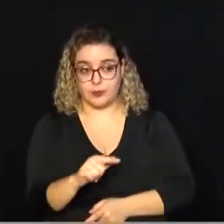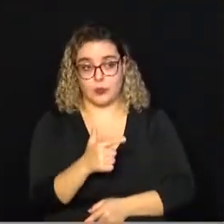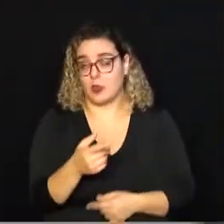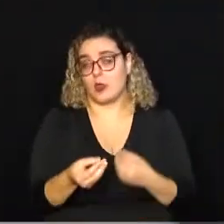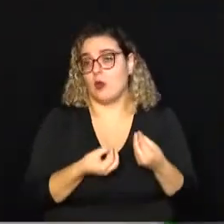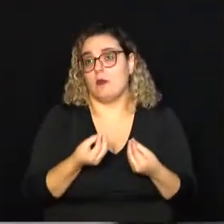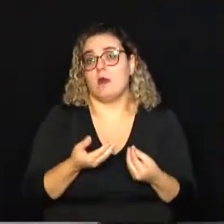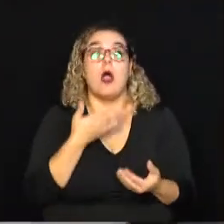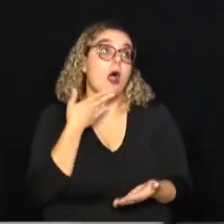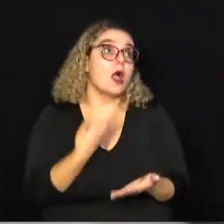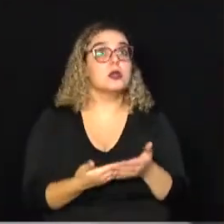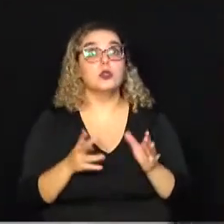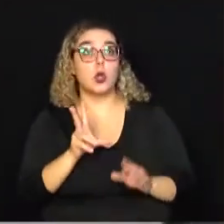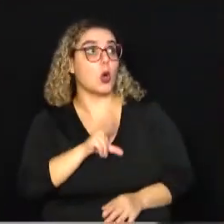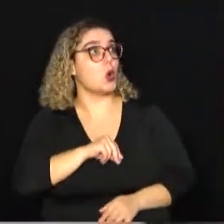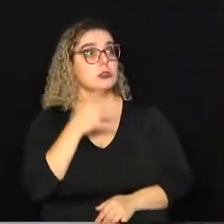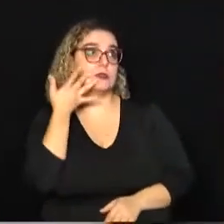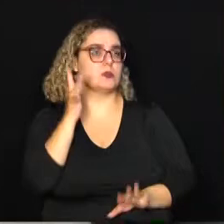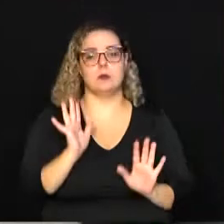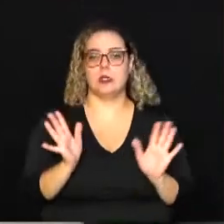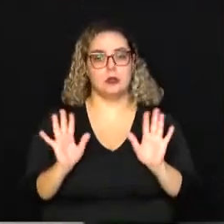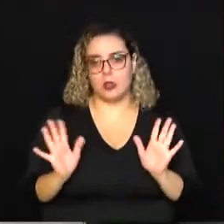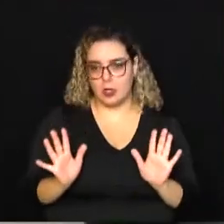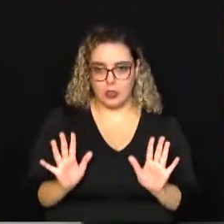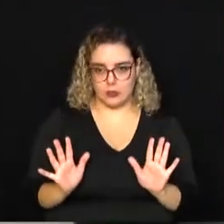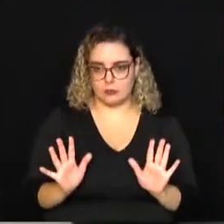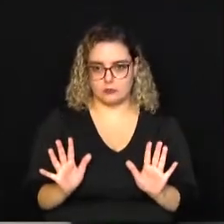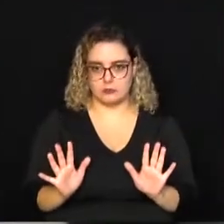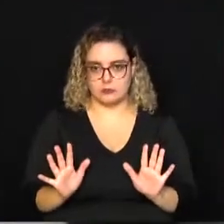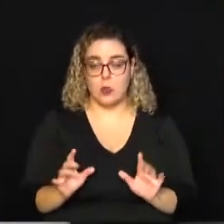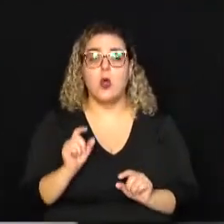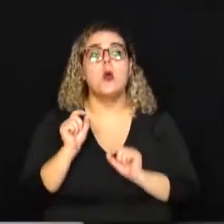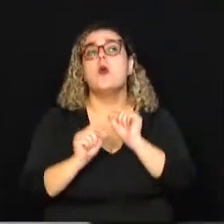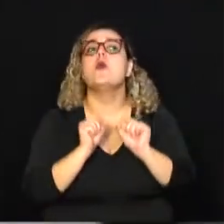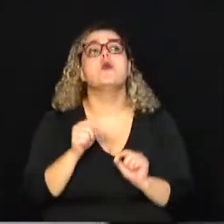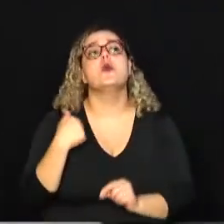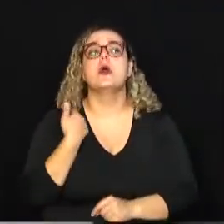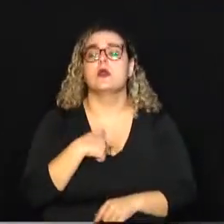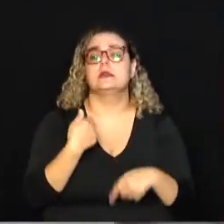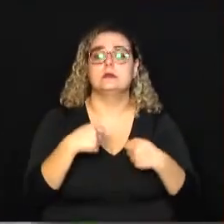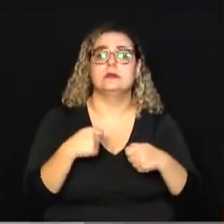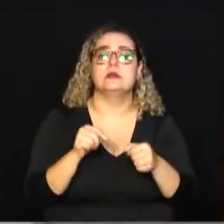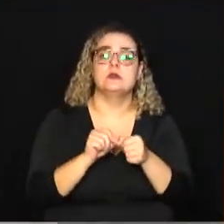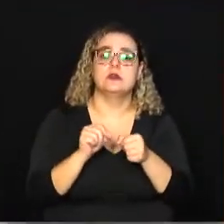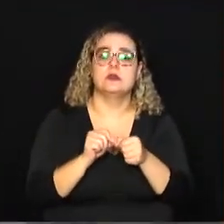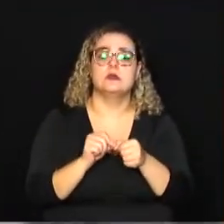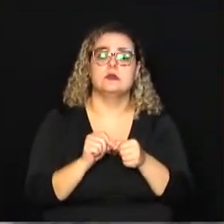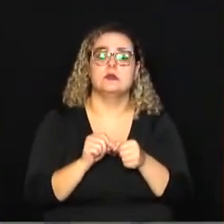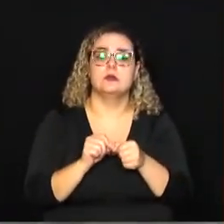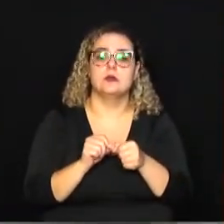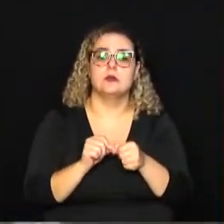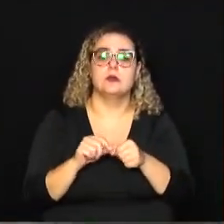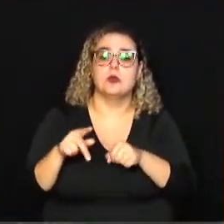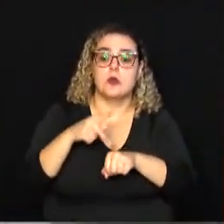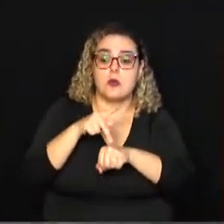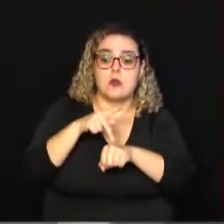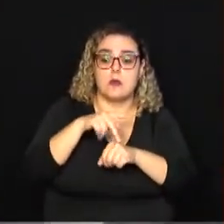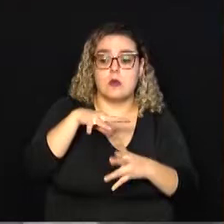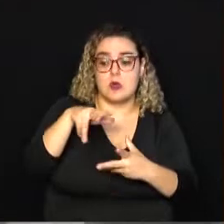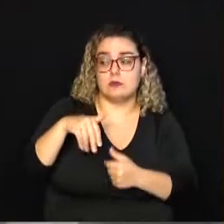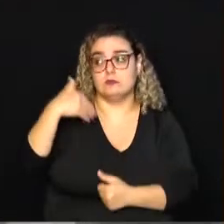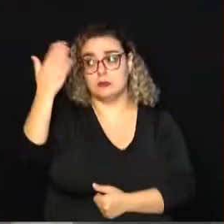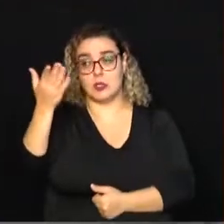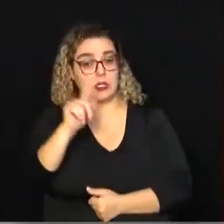sobre isso. Né? E aí, o que são as medidas que cabem ser feitas? A primeira coisa é o seguinte, pessoal, o que os países do mundo que, sem